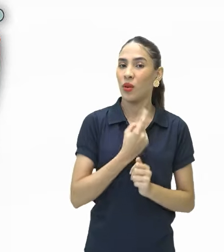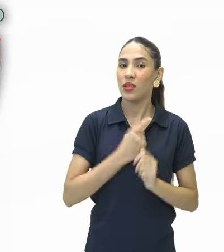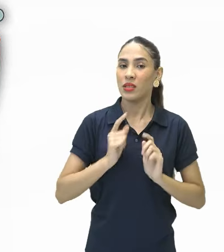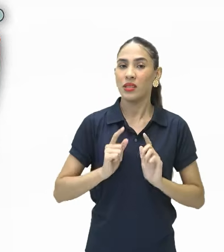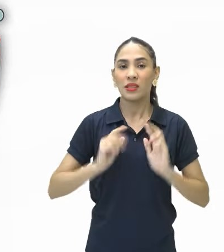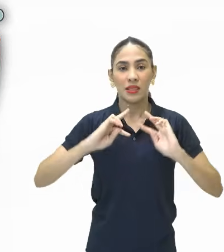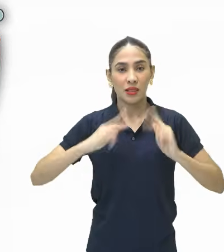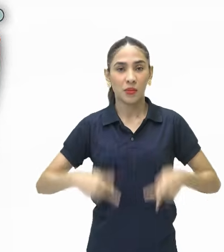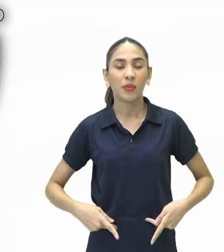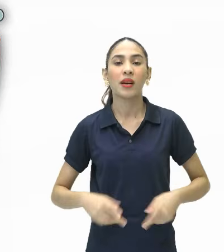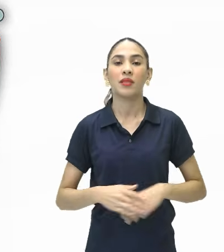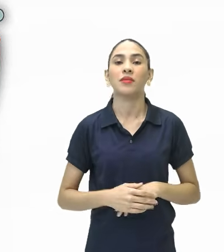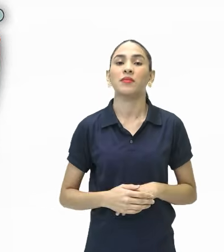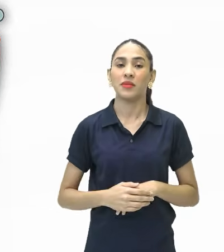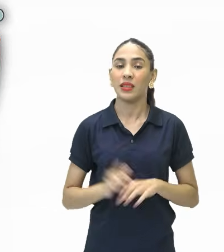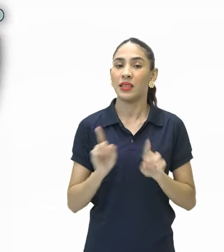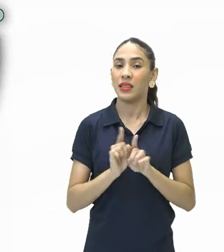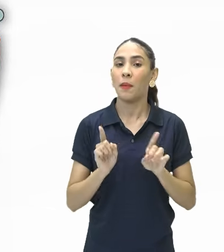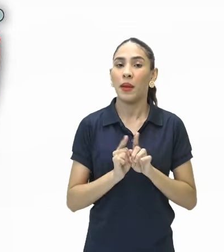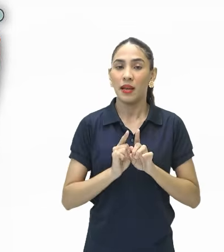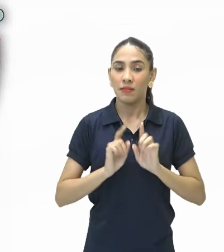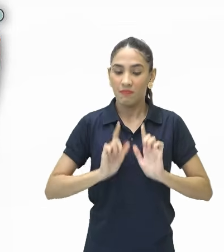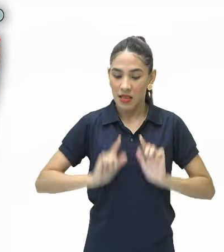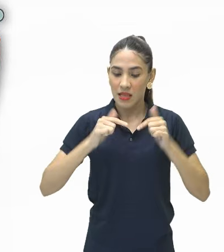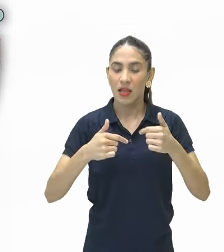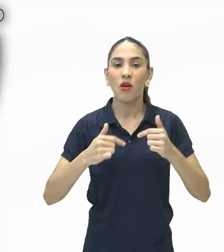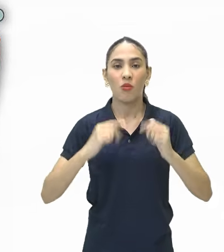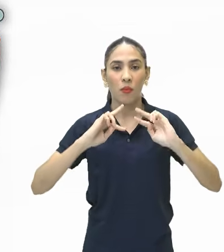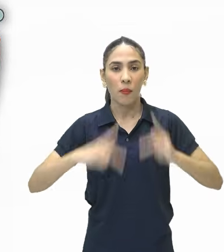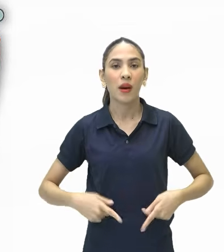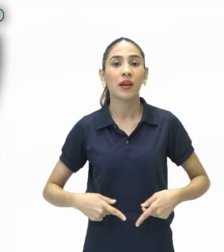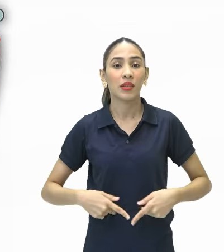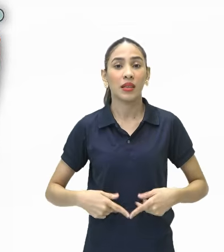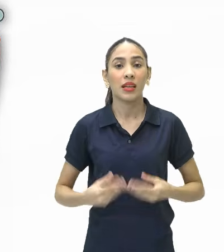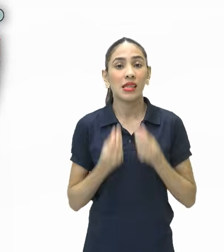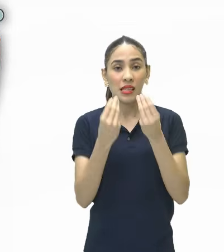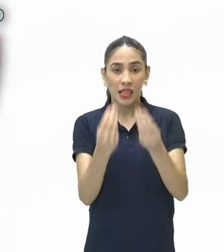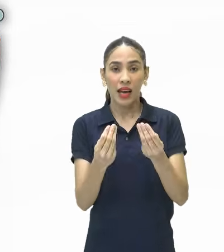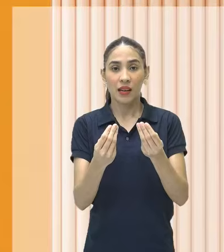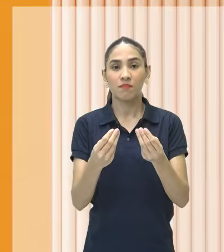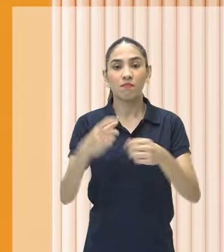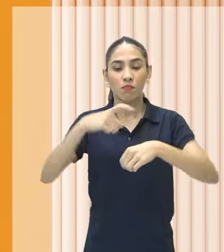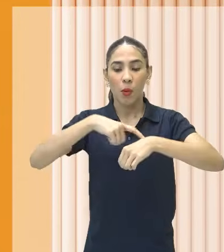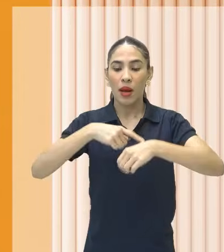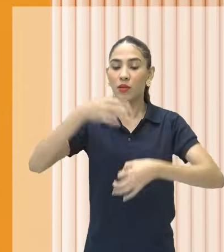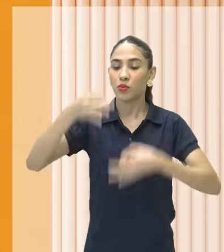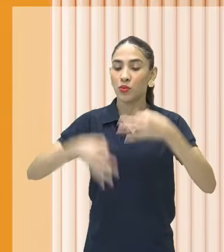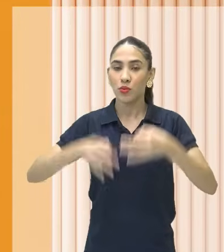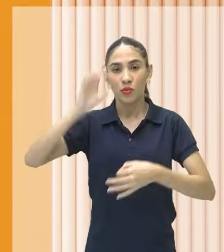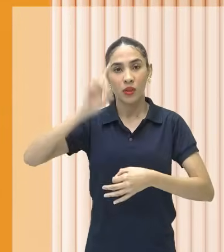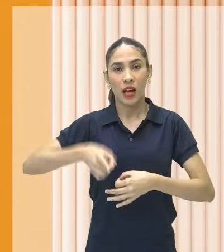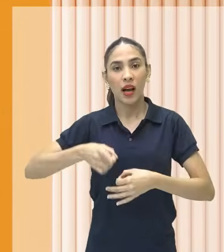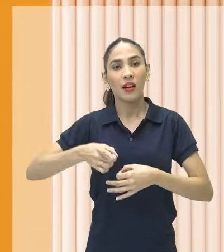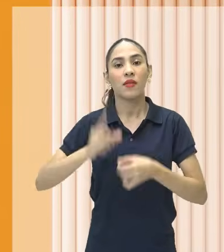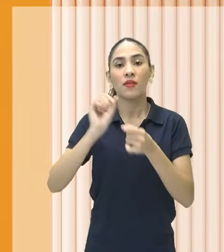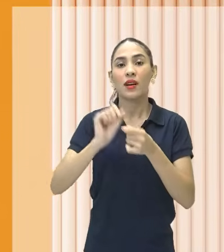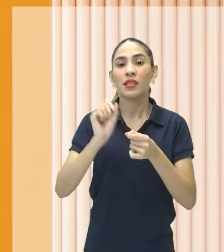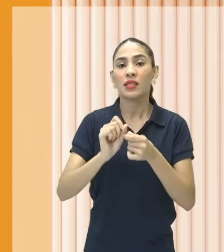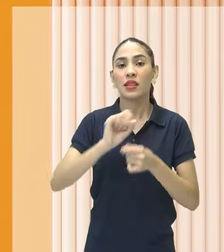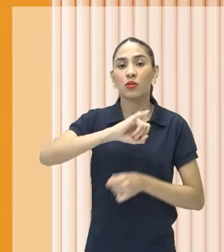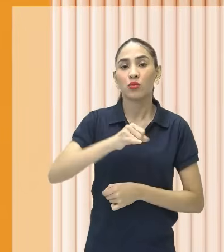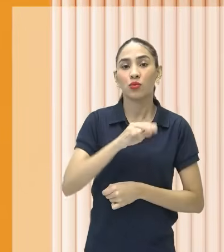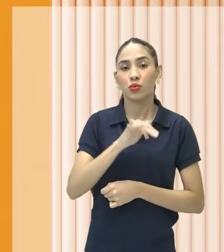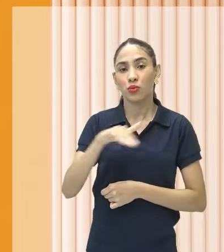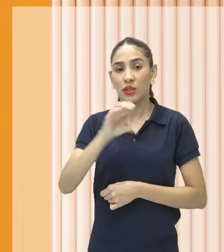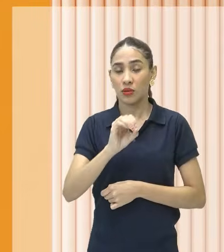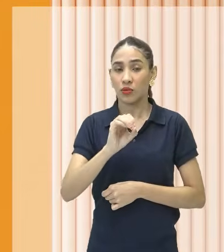seres humanos, a nossa condição humana, nos coloca nessa posição de julgar, de fazer um julgamento, de fazer um juízo de